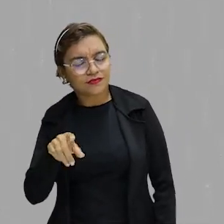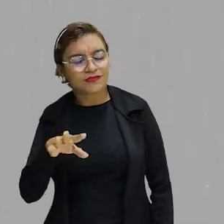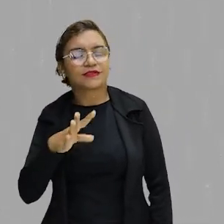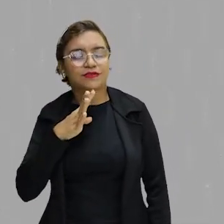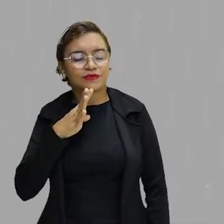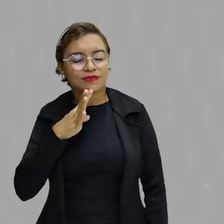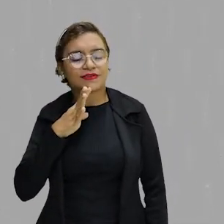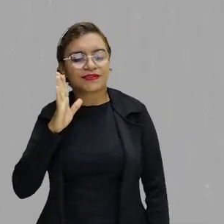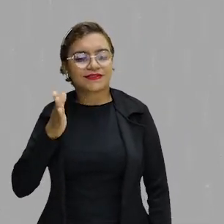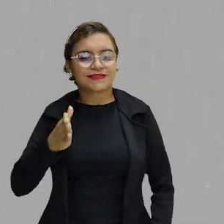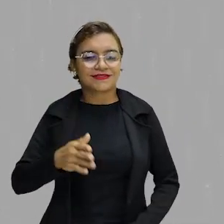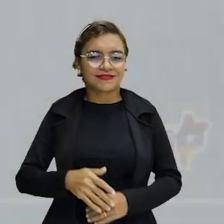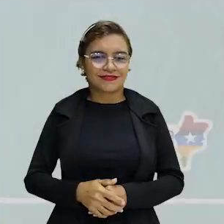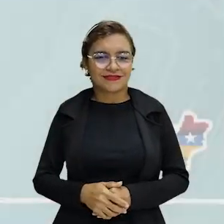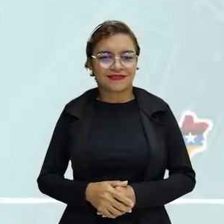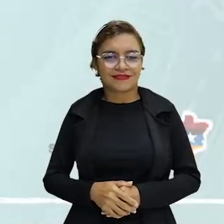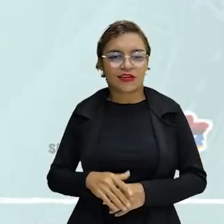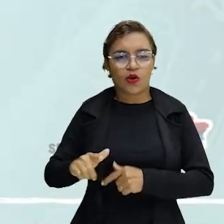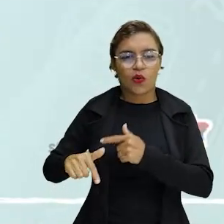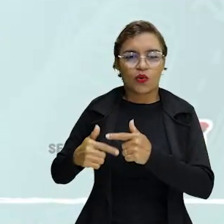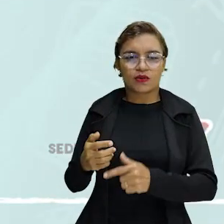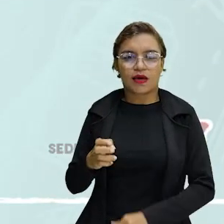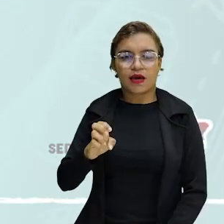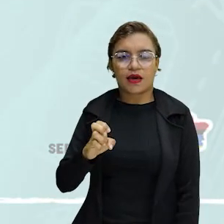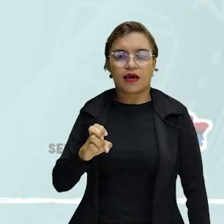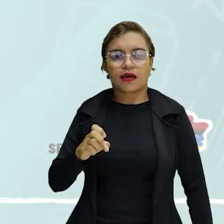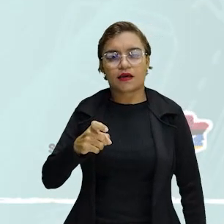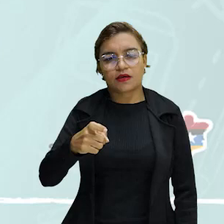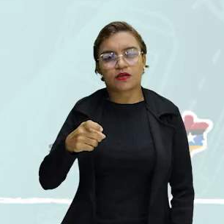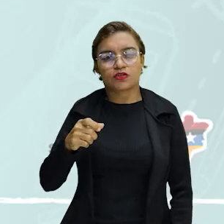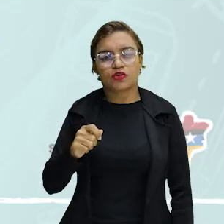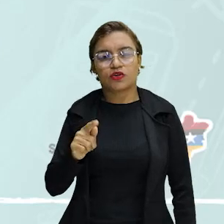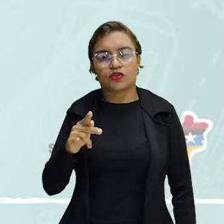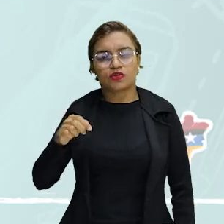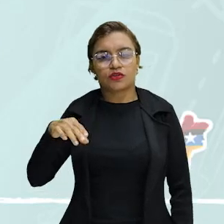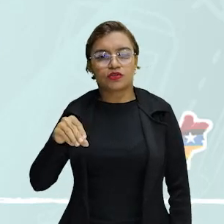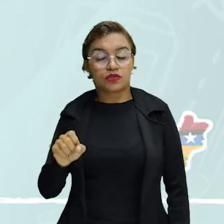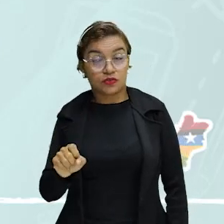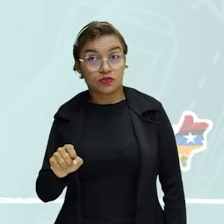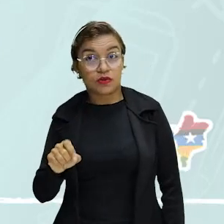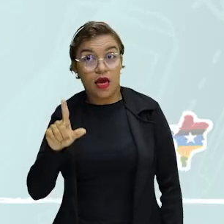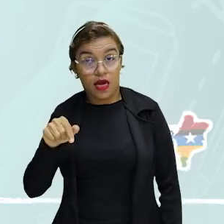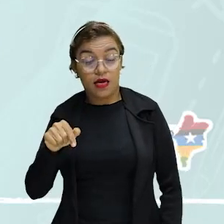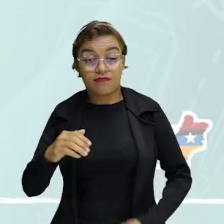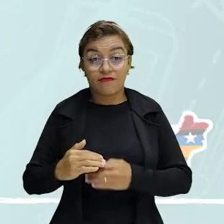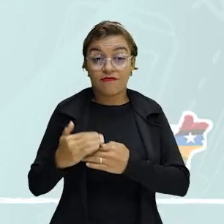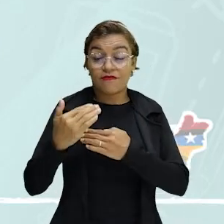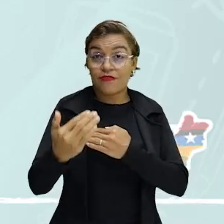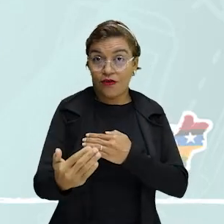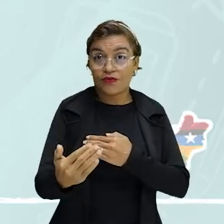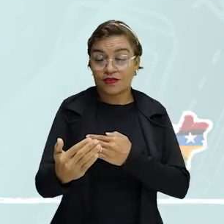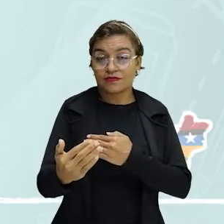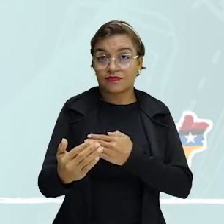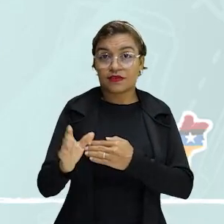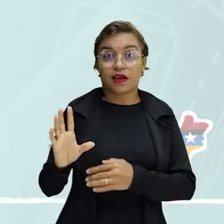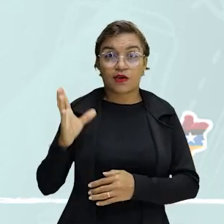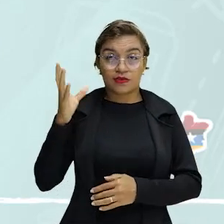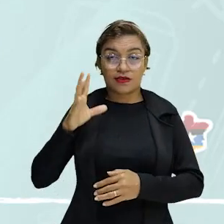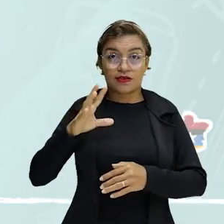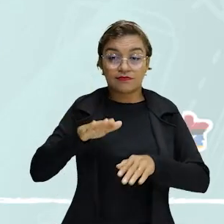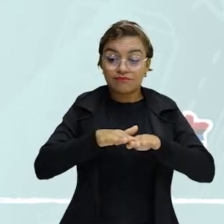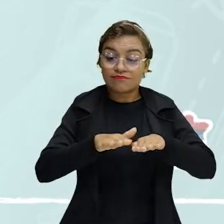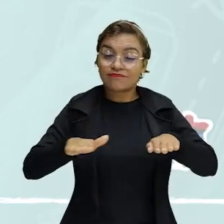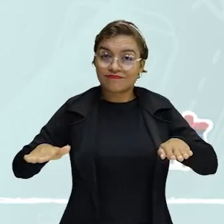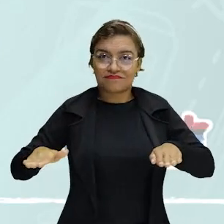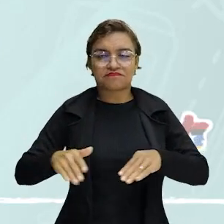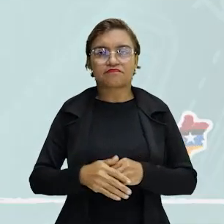agentes exógenos agora. Exo, o próprio nome já diz, né? São os agentes externos, ou seja, que ocorrem aí na superfície.